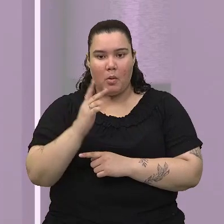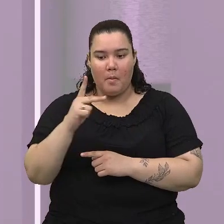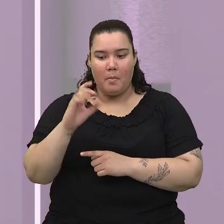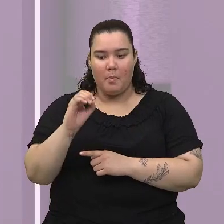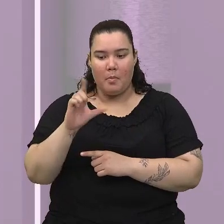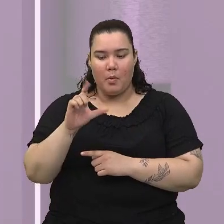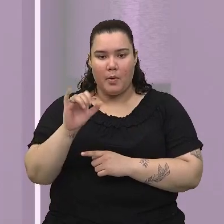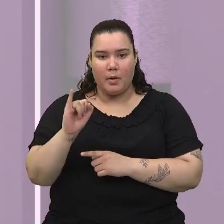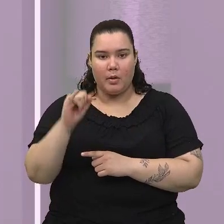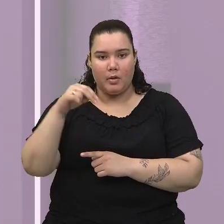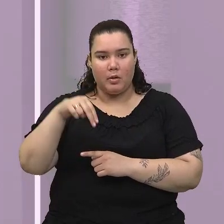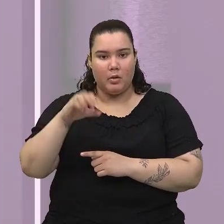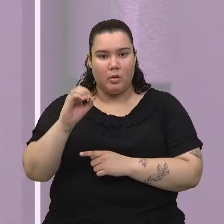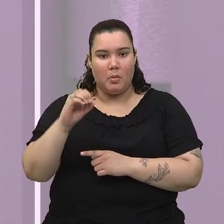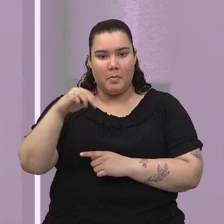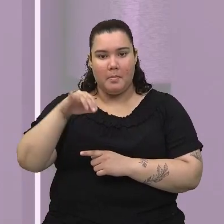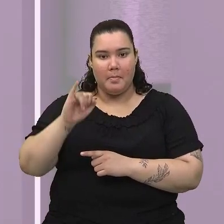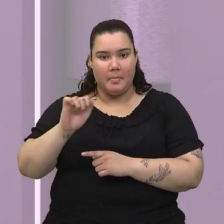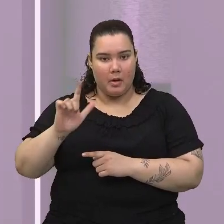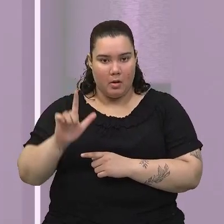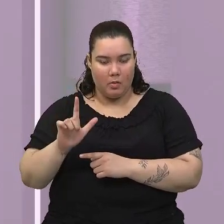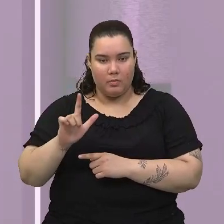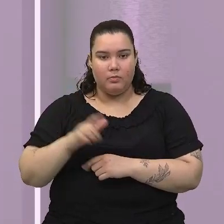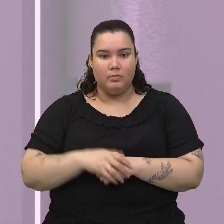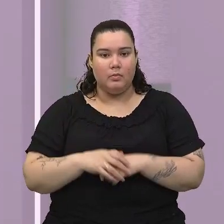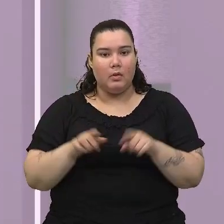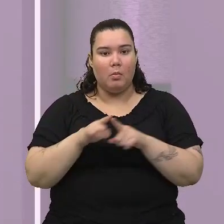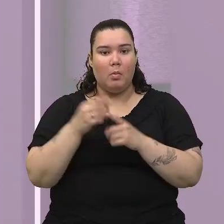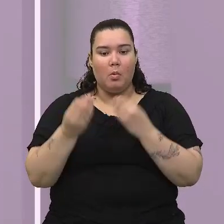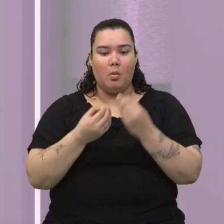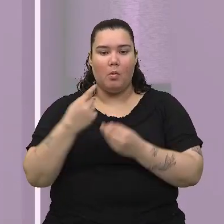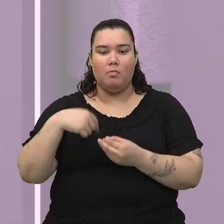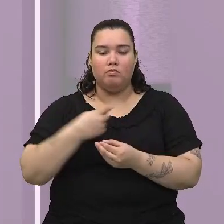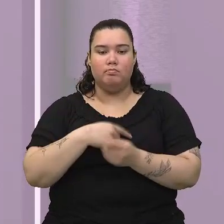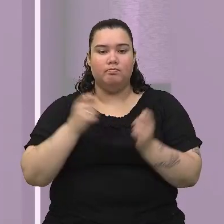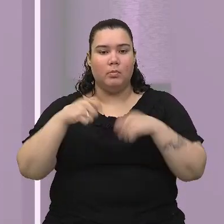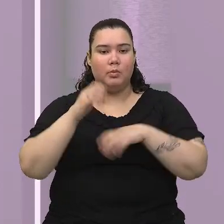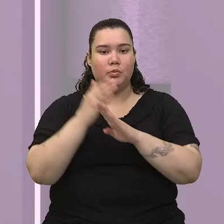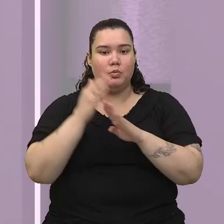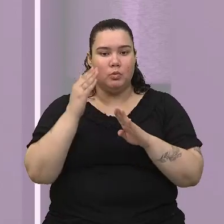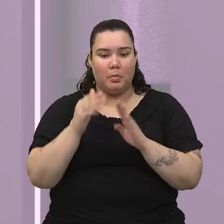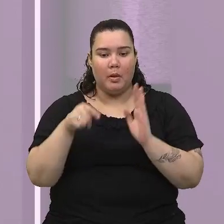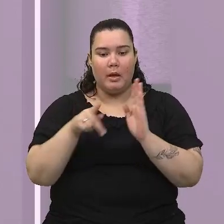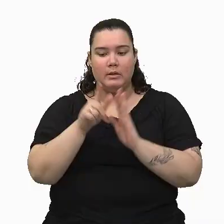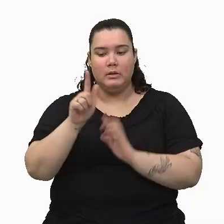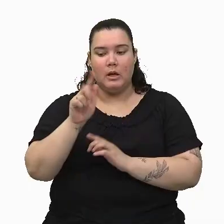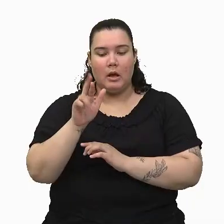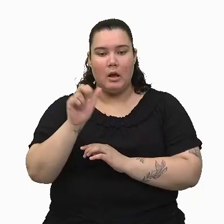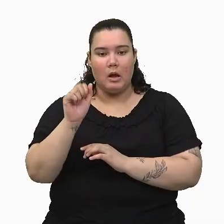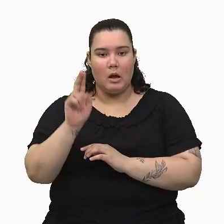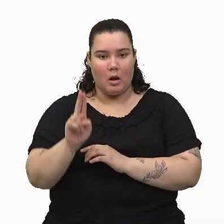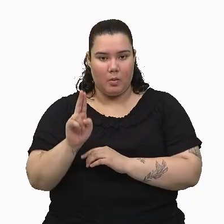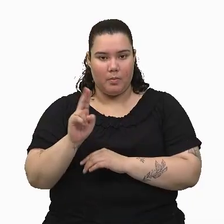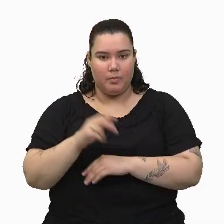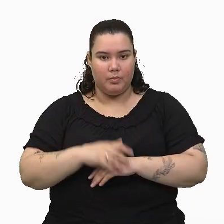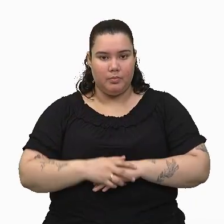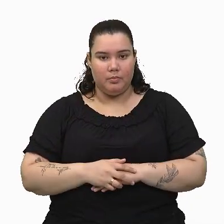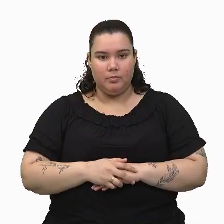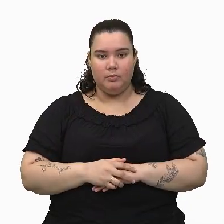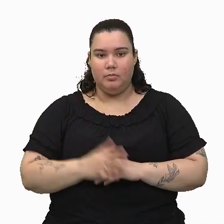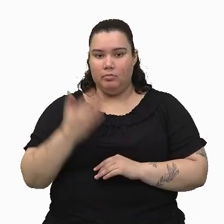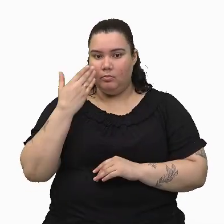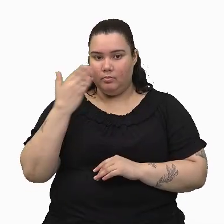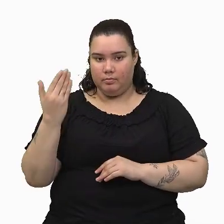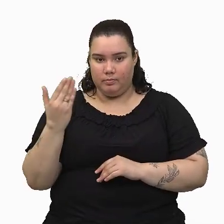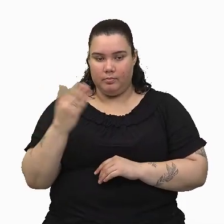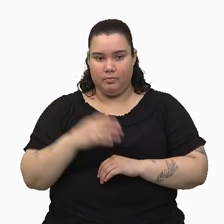formam uma função polinomial e como é que a gente faz para determinar o grau dessa função, tá bom? Vamos então aqui à tela, olha só.